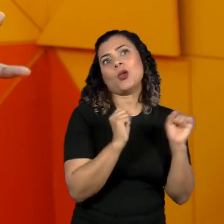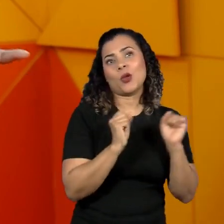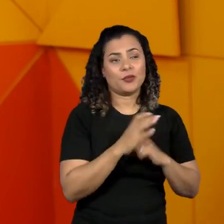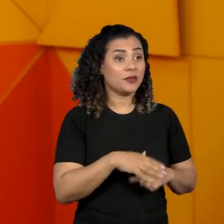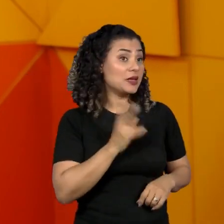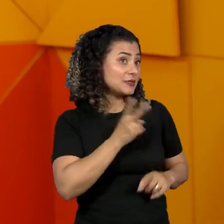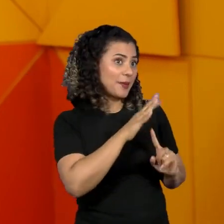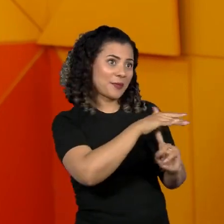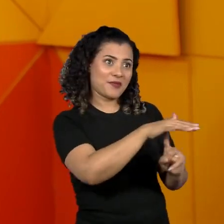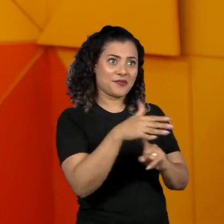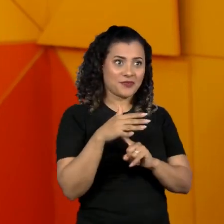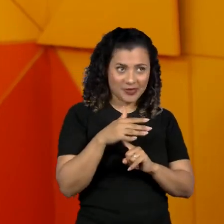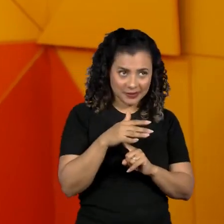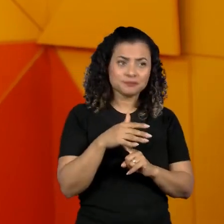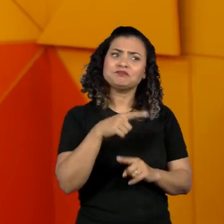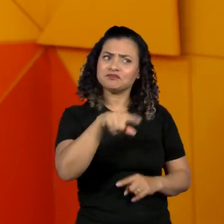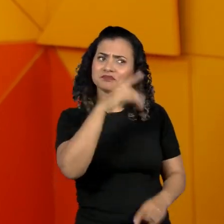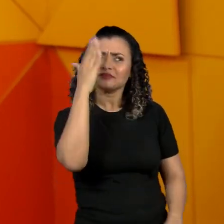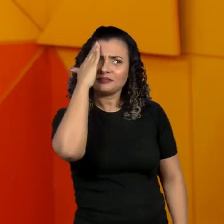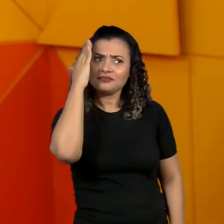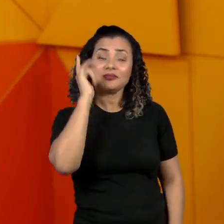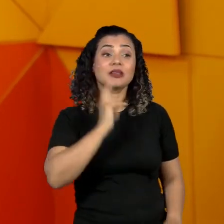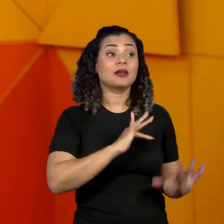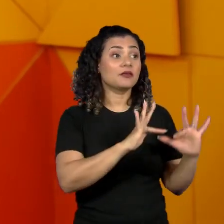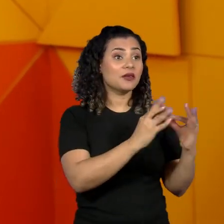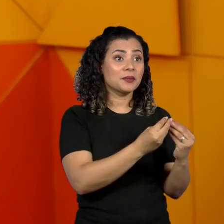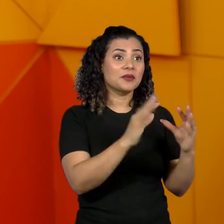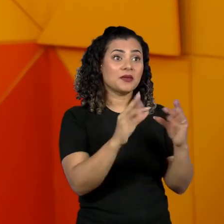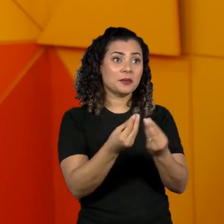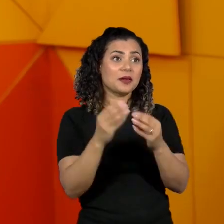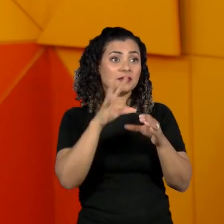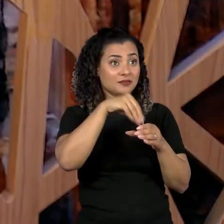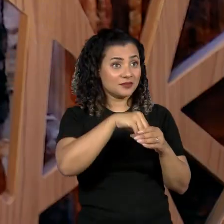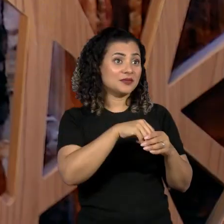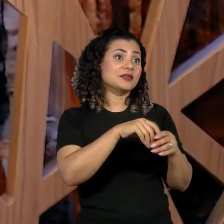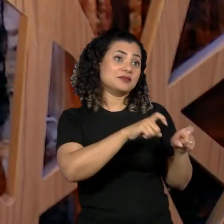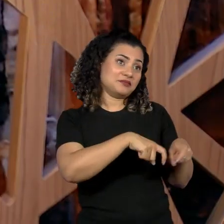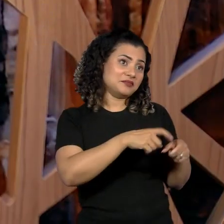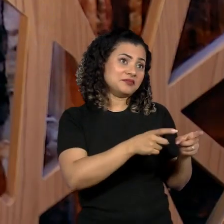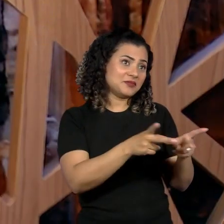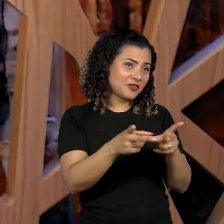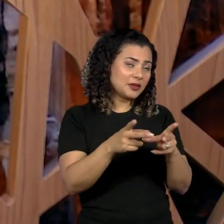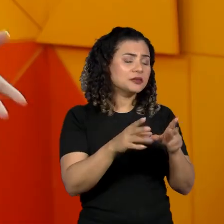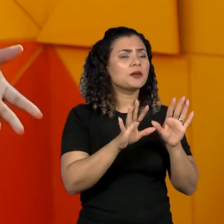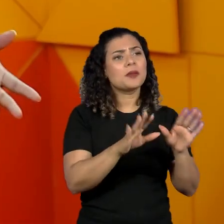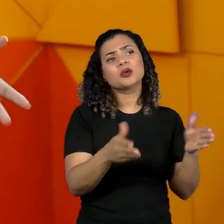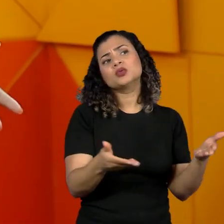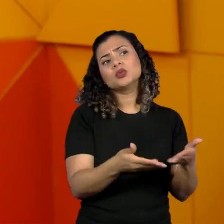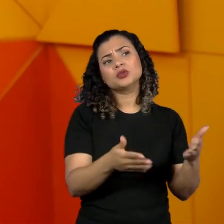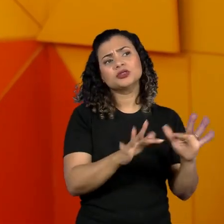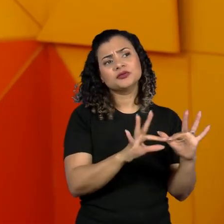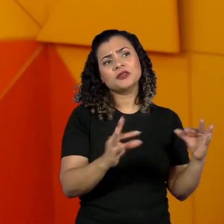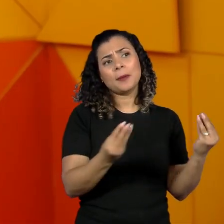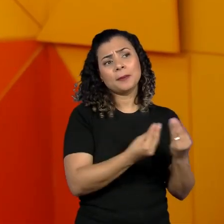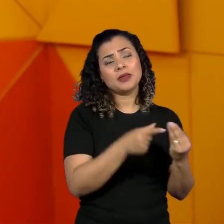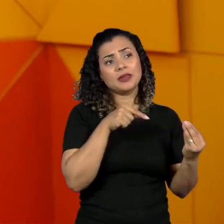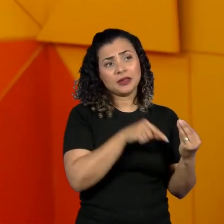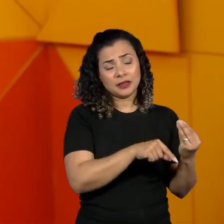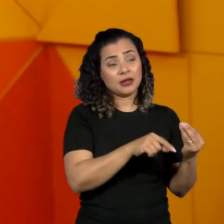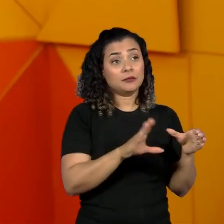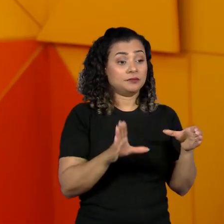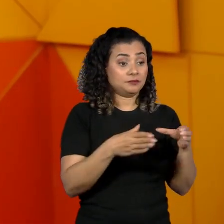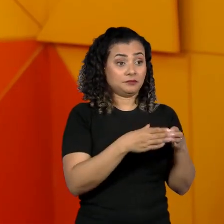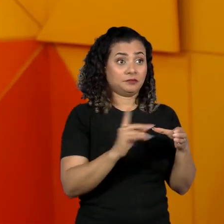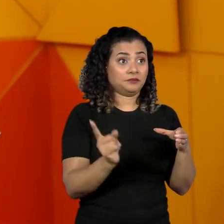vou na feira e a gente sabe, na feira ali tem as famílias produtoras. Hoje, essa família, sem se